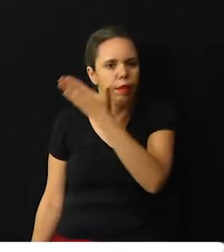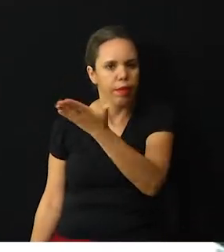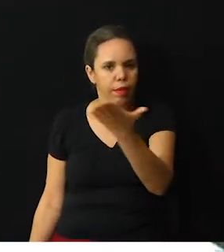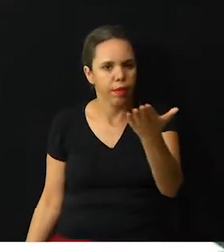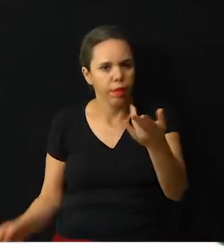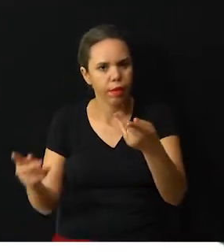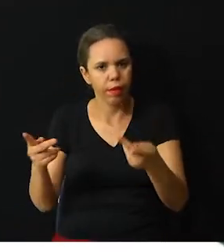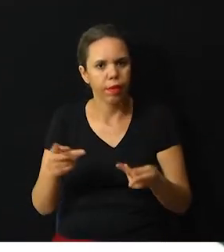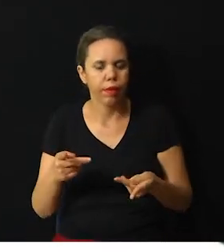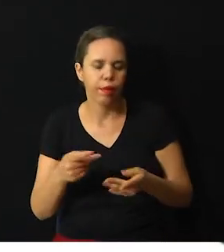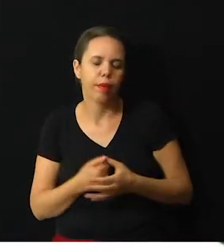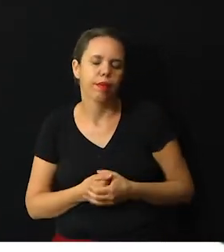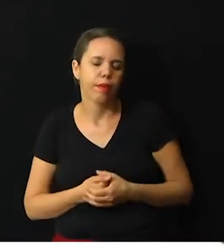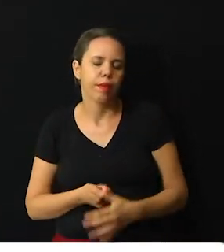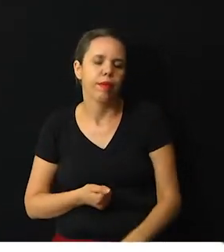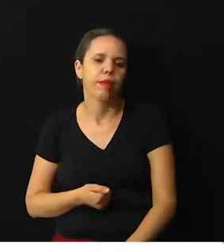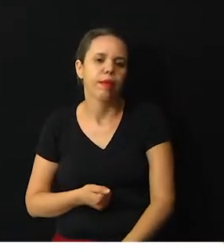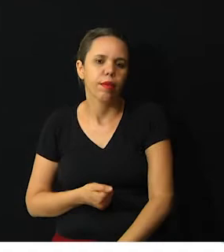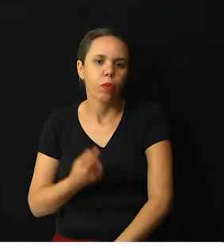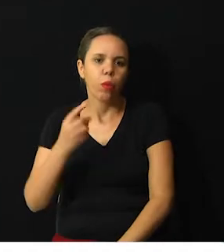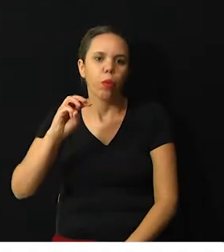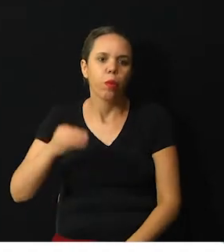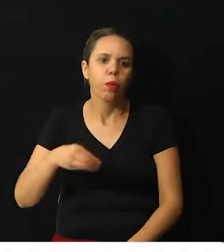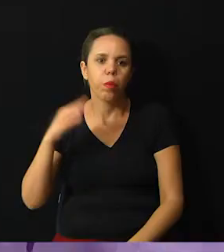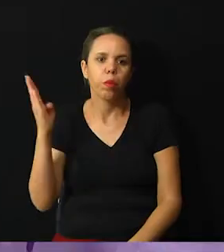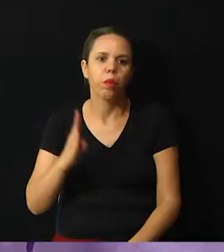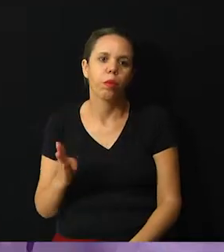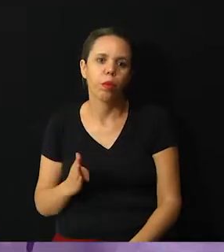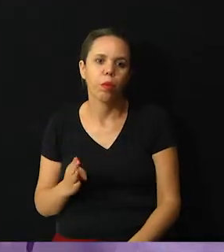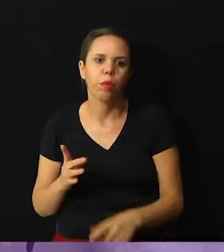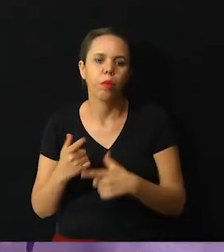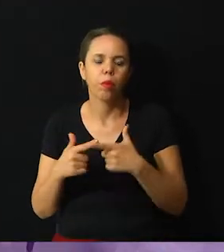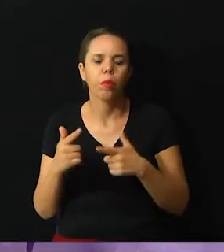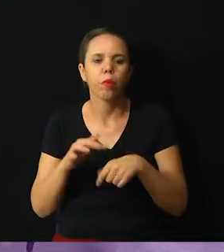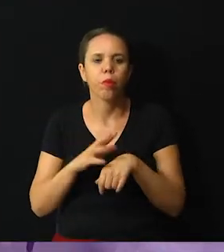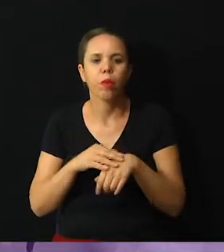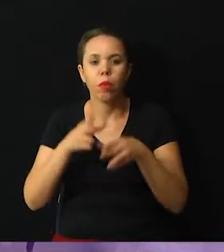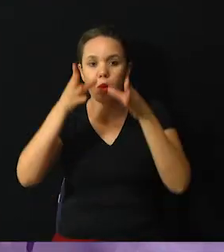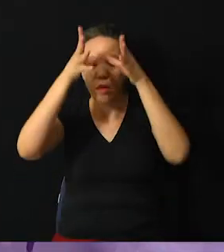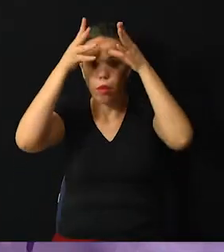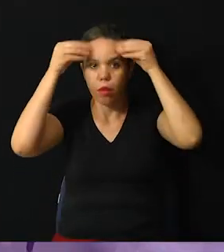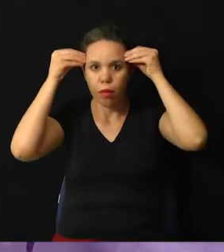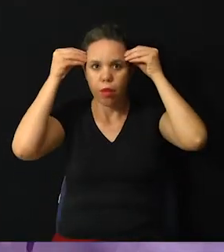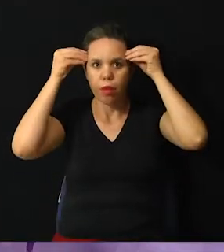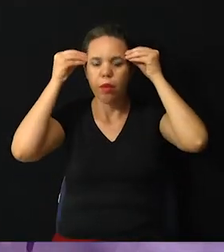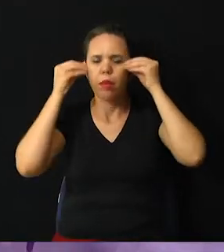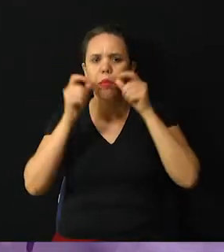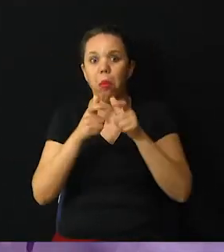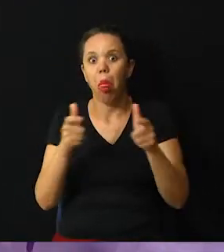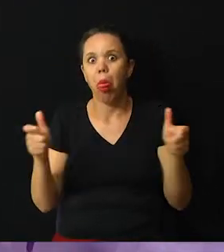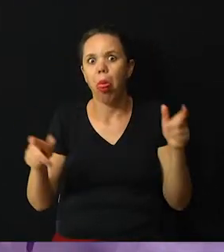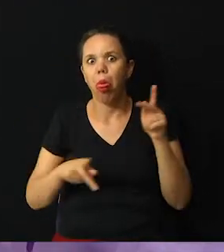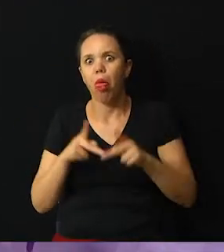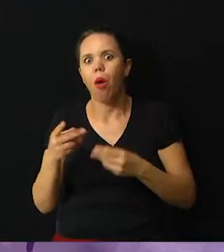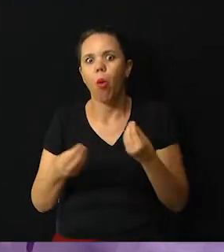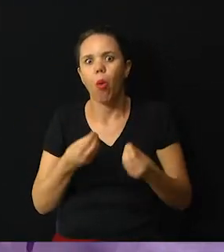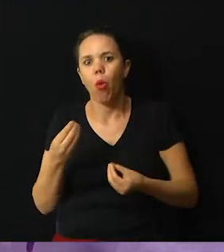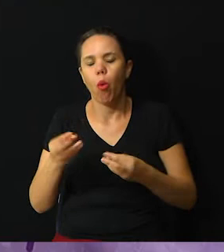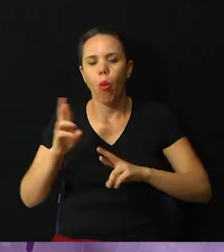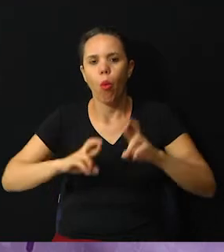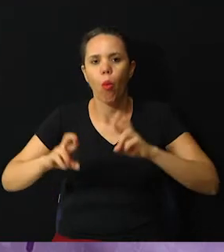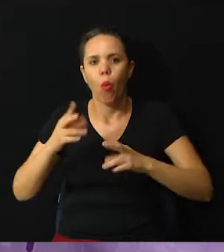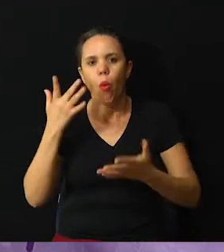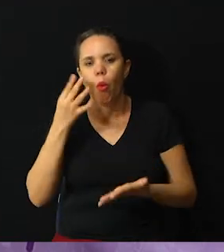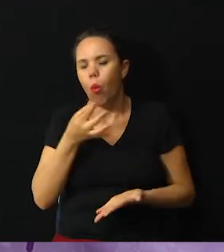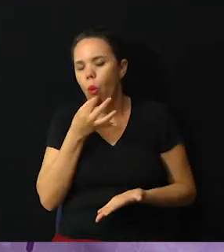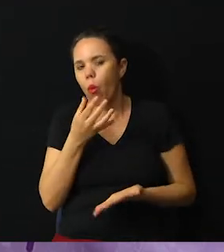pelo convite. Doutora, eu disse aí mais de 1 milhão de brasileiros com Alzheimer. Esse número é gigantesco, né? Como que é a